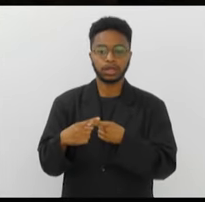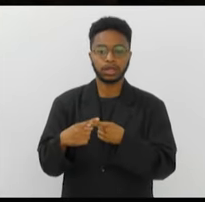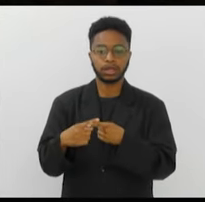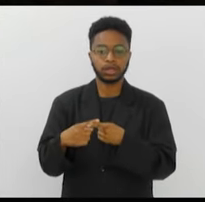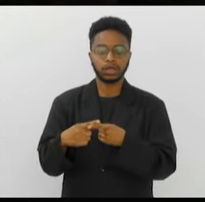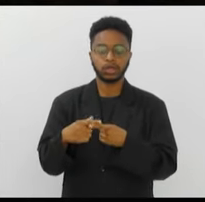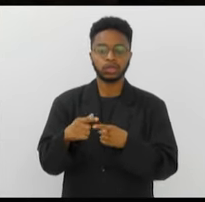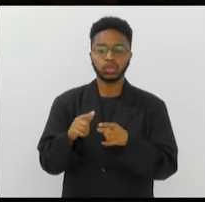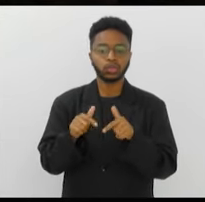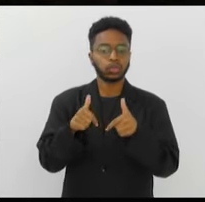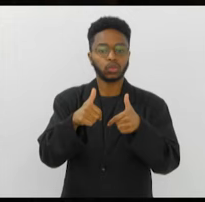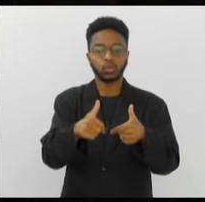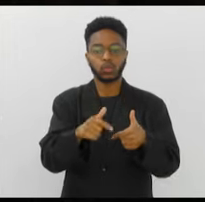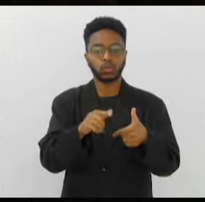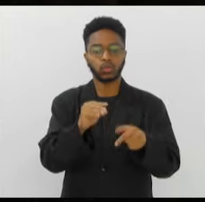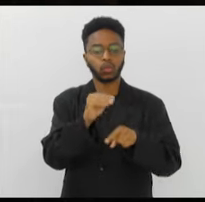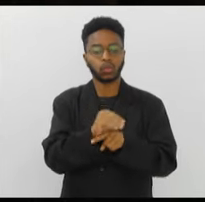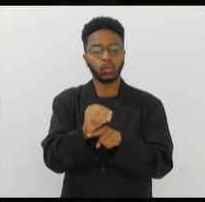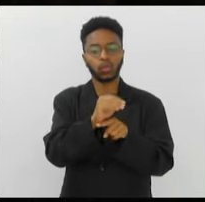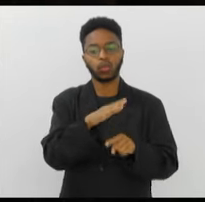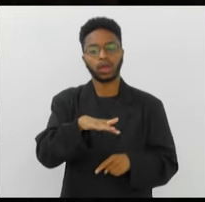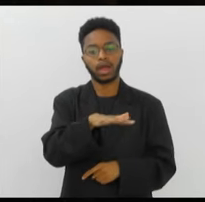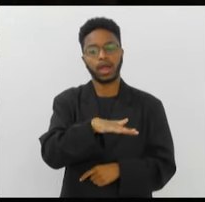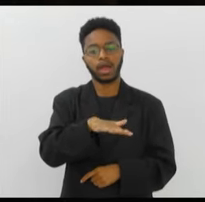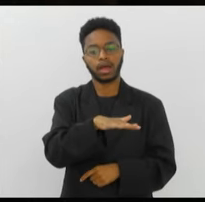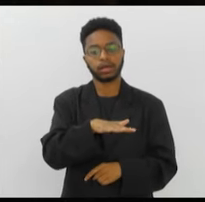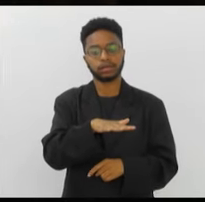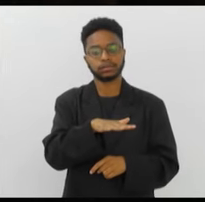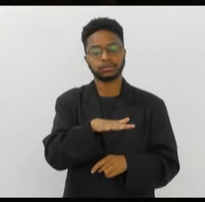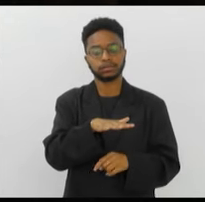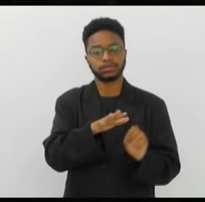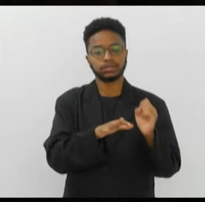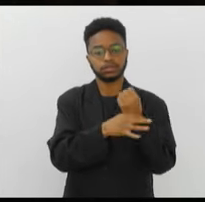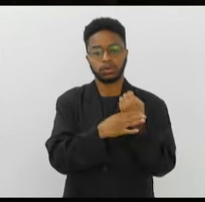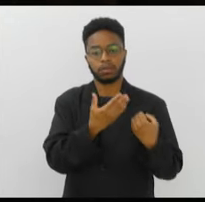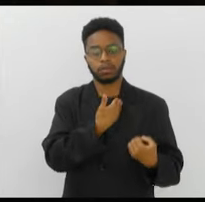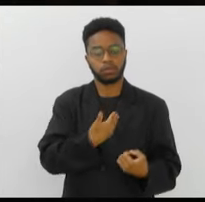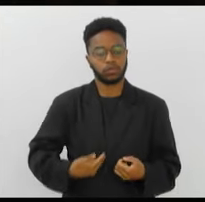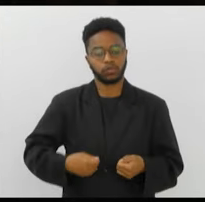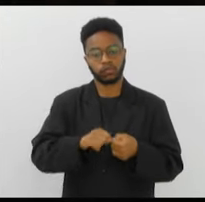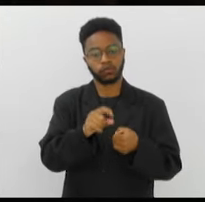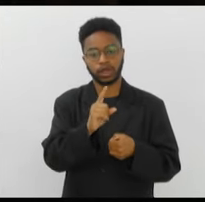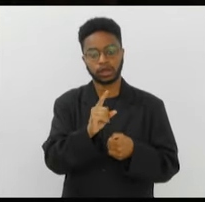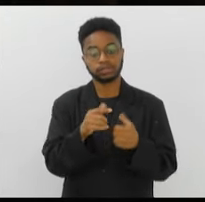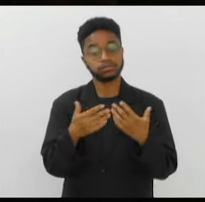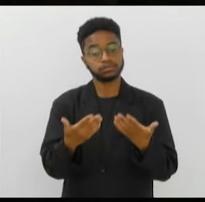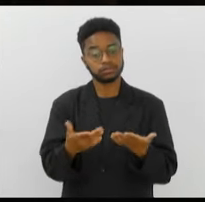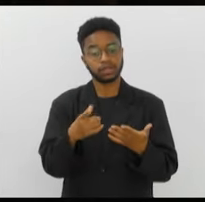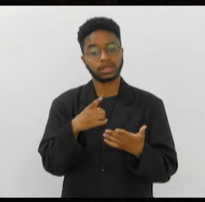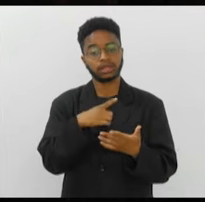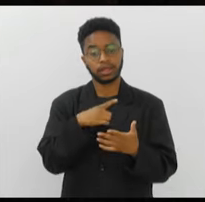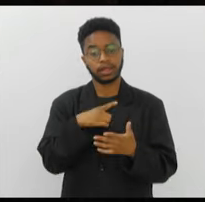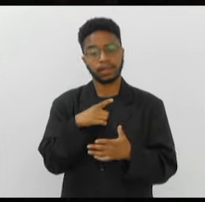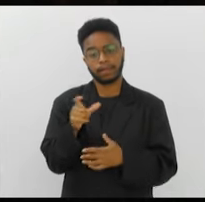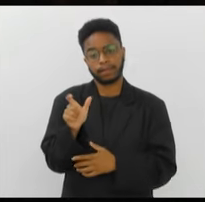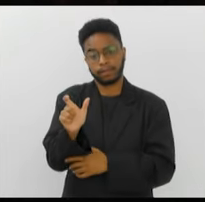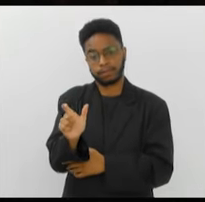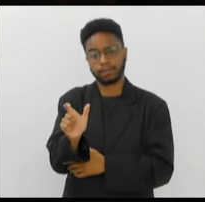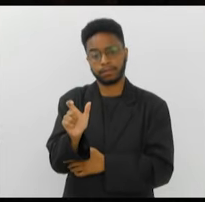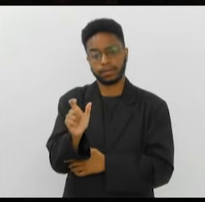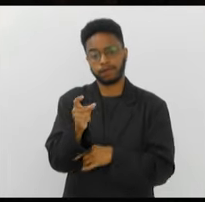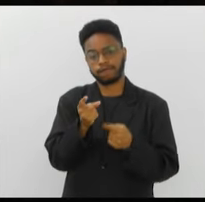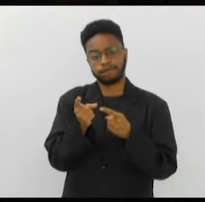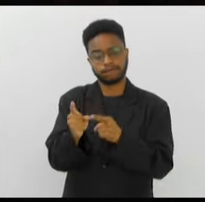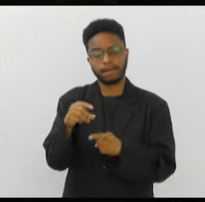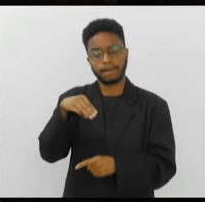segurança pública como deveria fazê-lo. Então, não venha esse menudo. Eles têm um apelido, deputado Poubel.